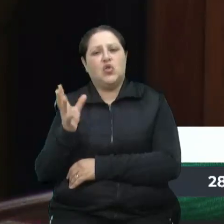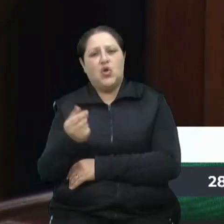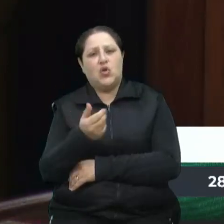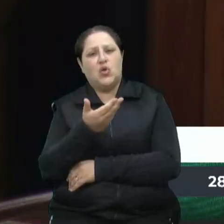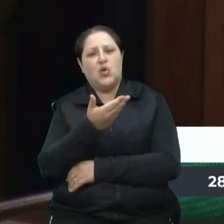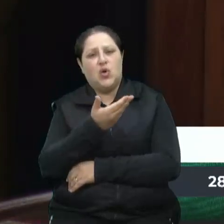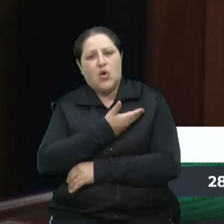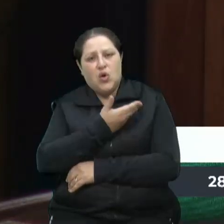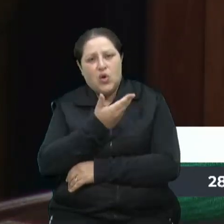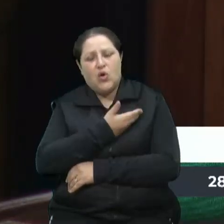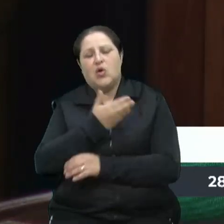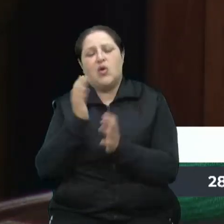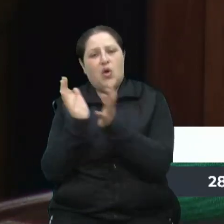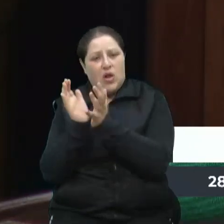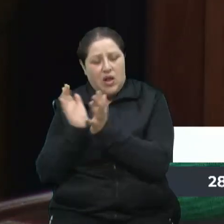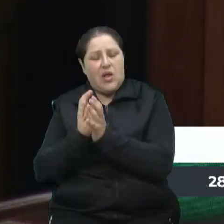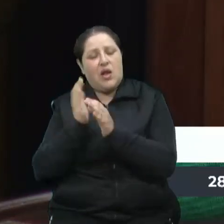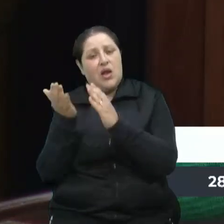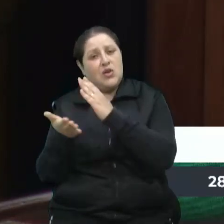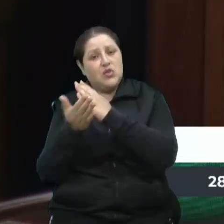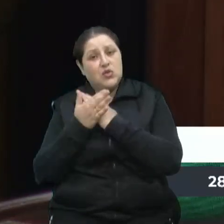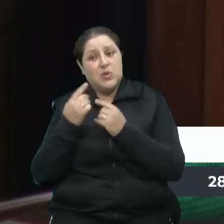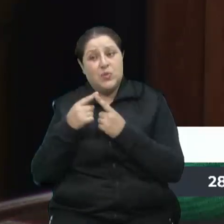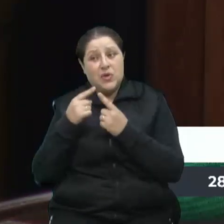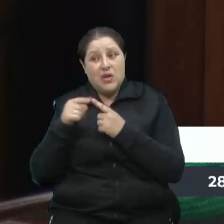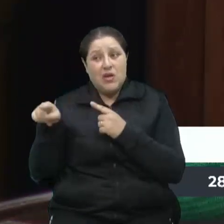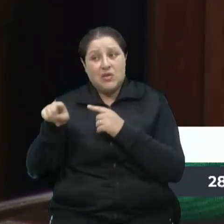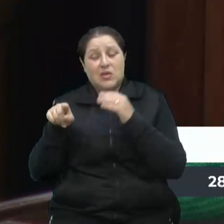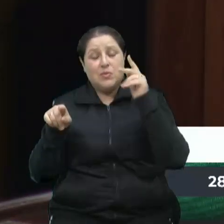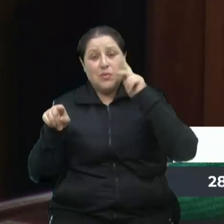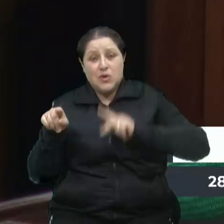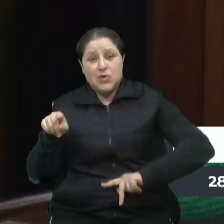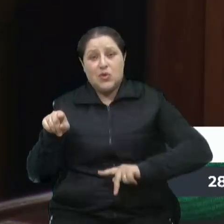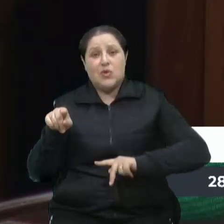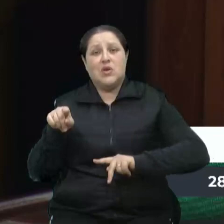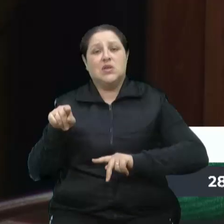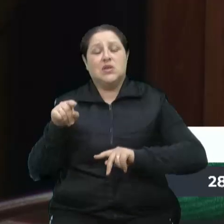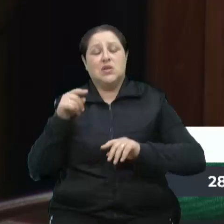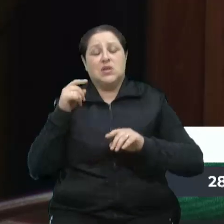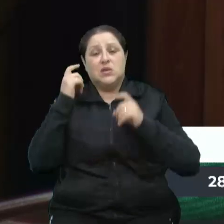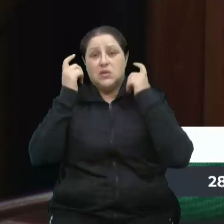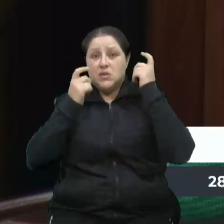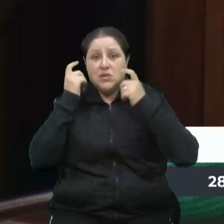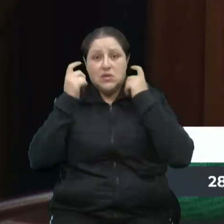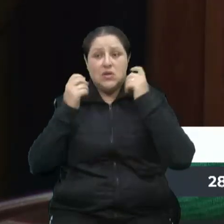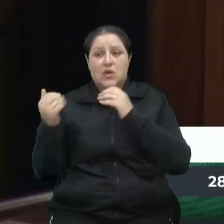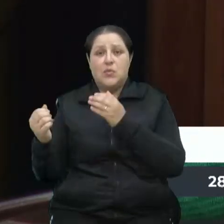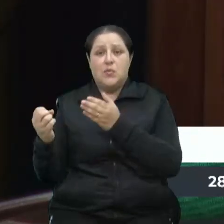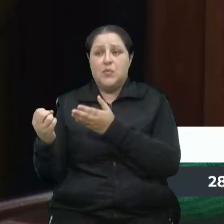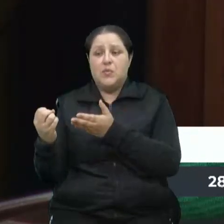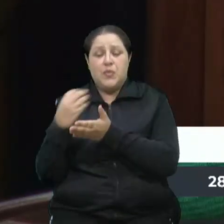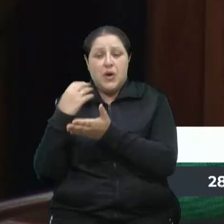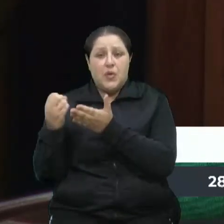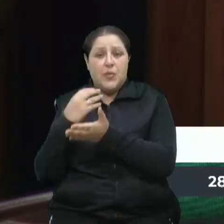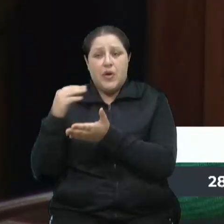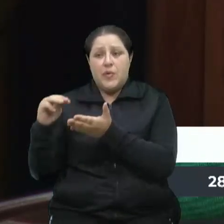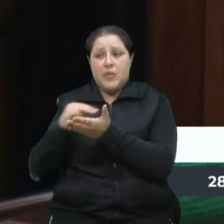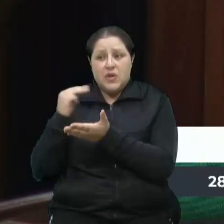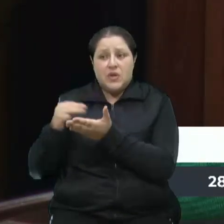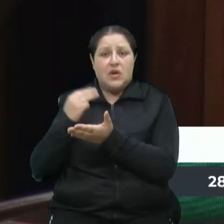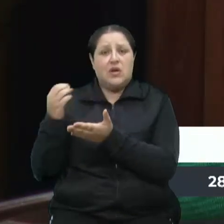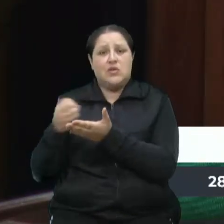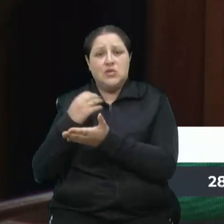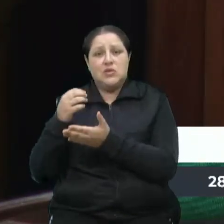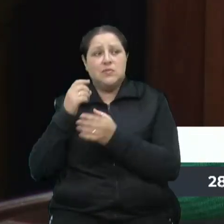pessoas, compreensivelmente desesperadas, estão me mandando mensagem com medo do futuro que lhes reserva. E